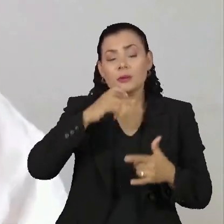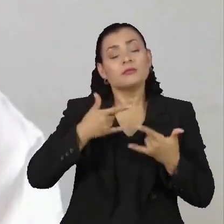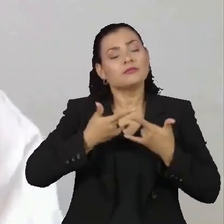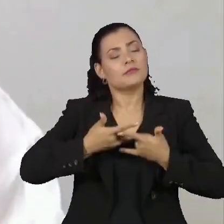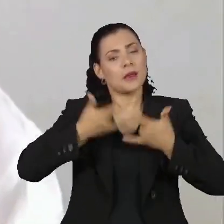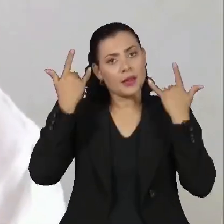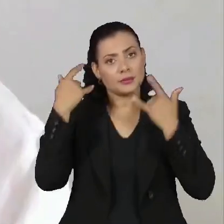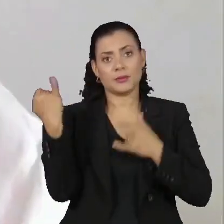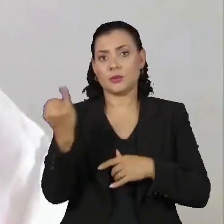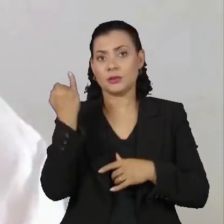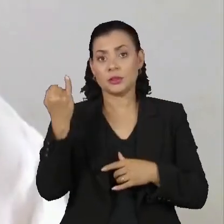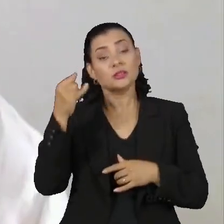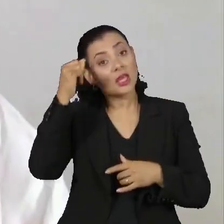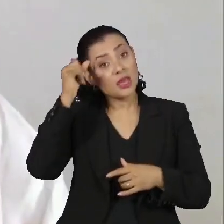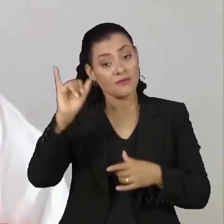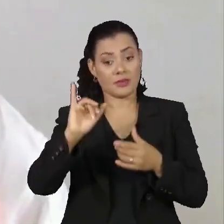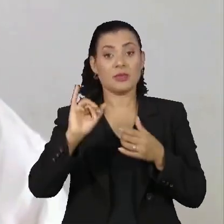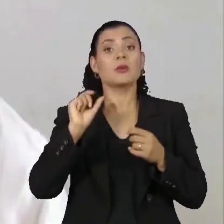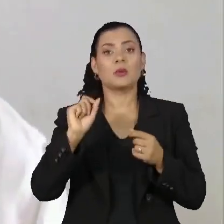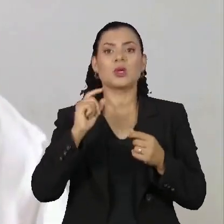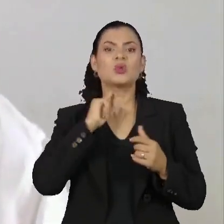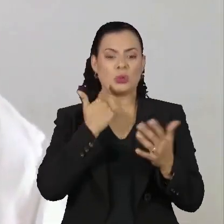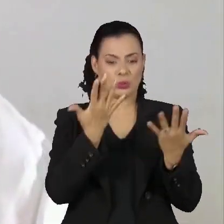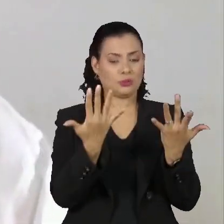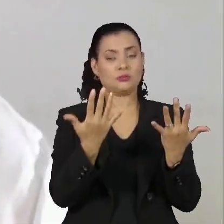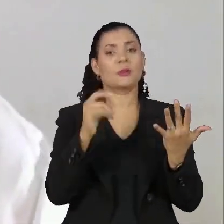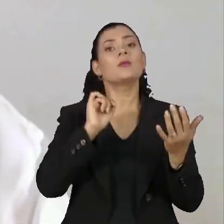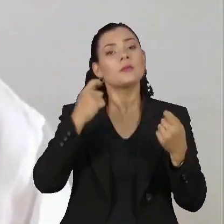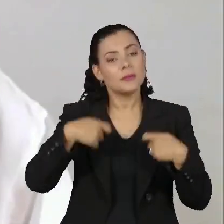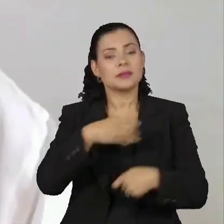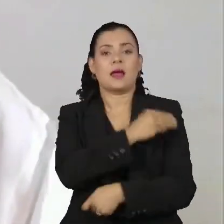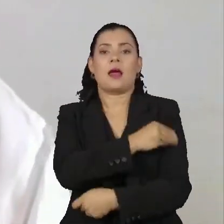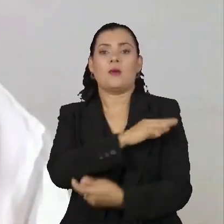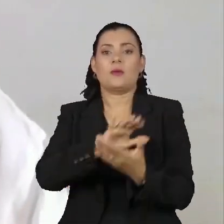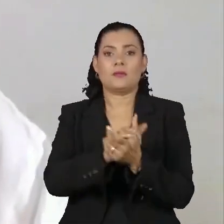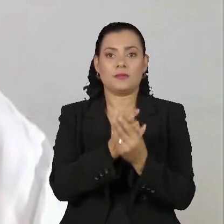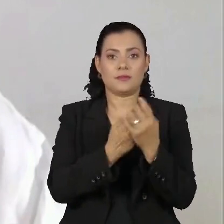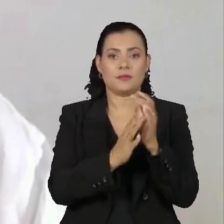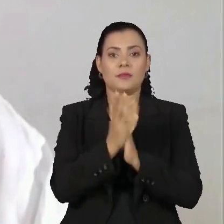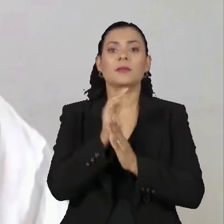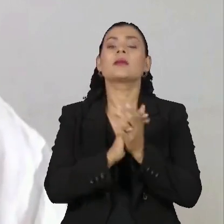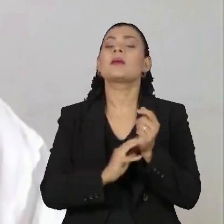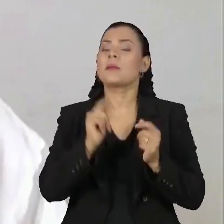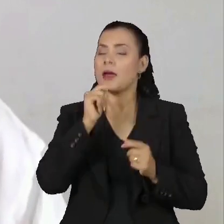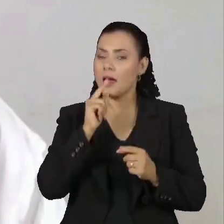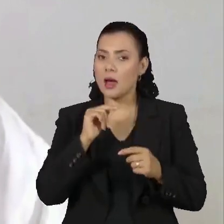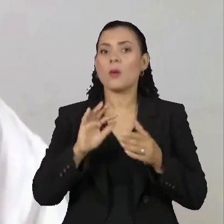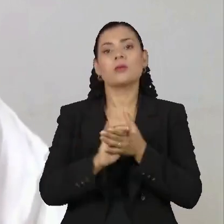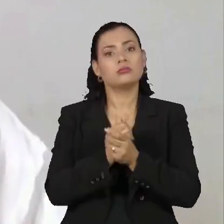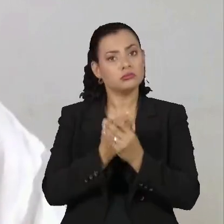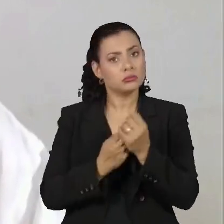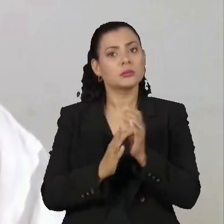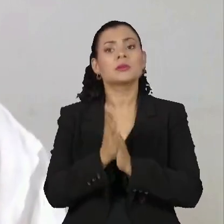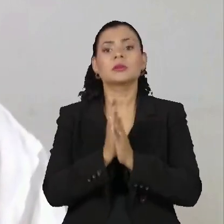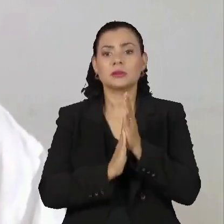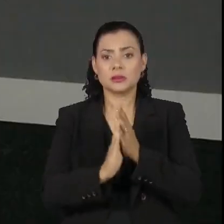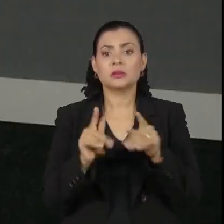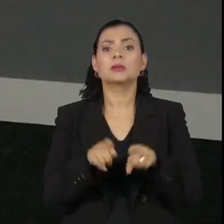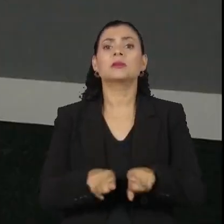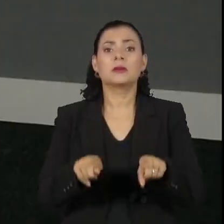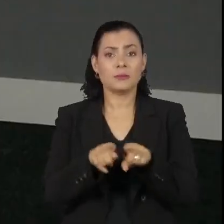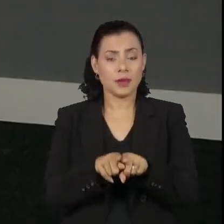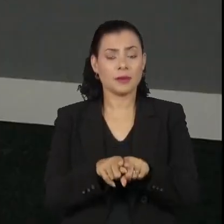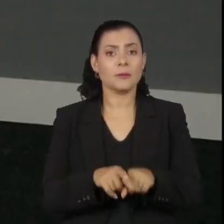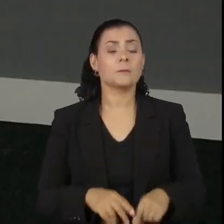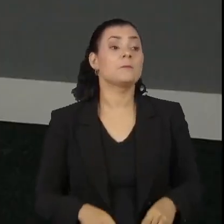máscara. Não esquecer de higienizar as mãos com álcool gel ou água e sabonete adequadamente. A gente ainda tem que tomar esses cuidados.